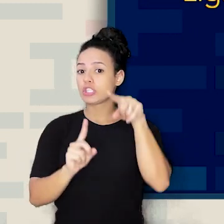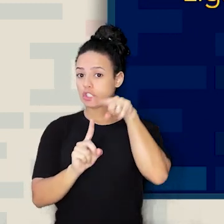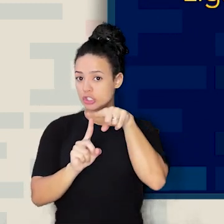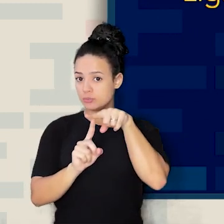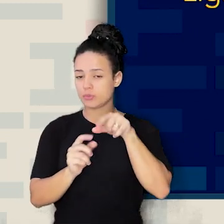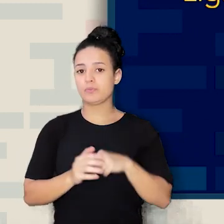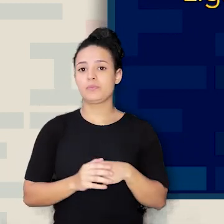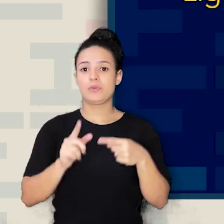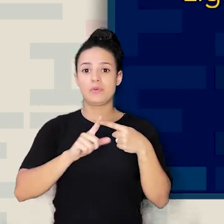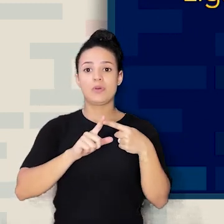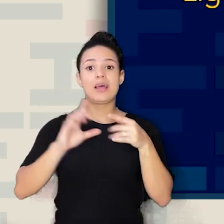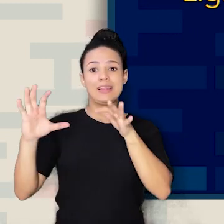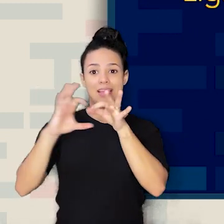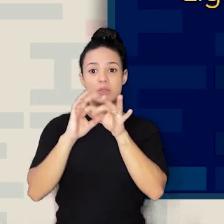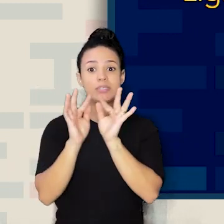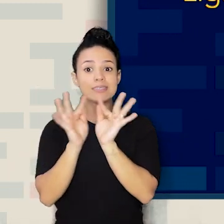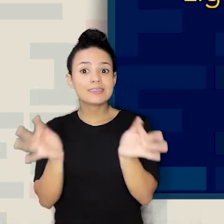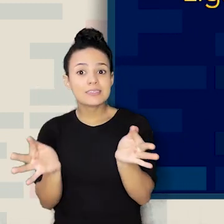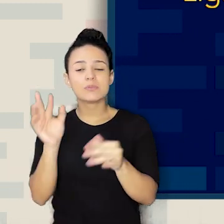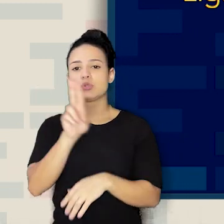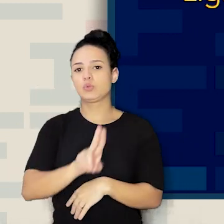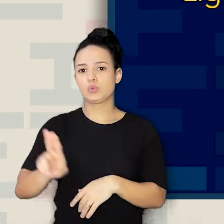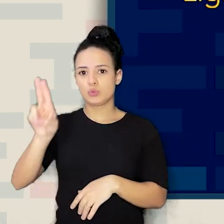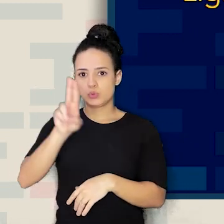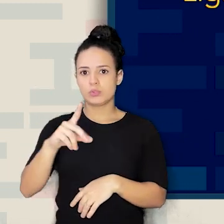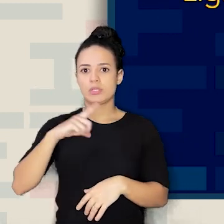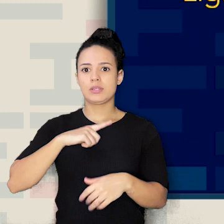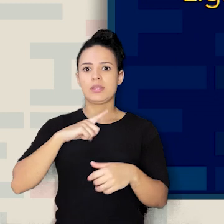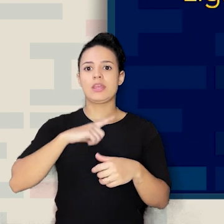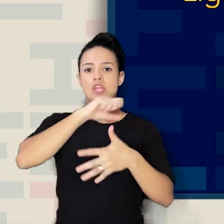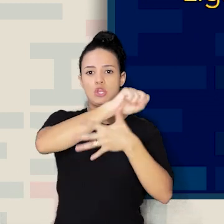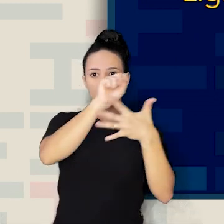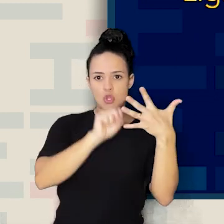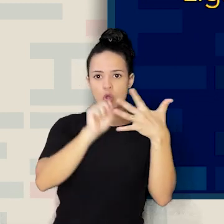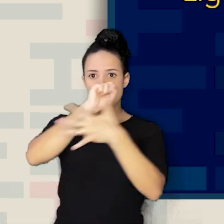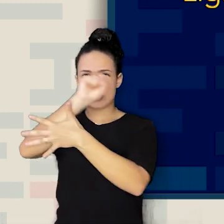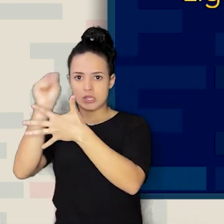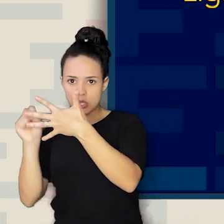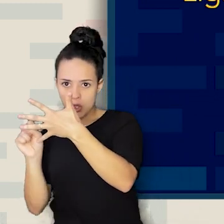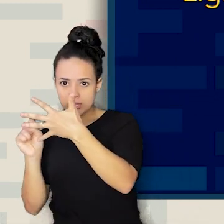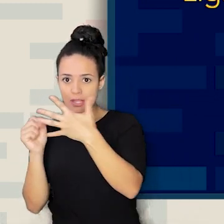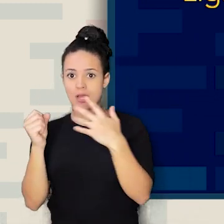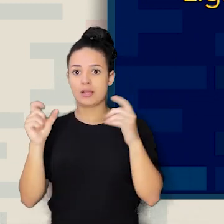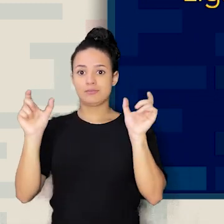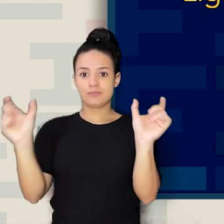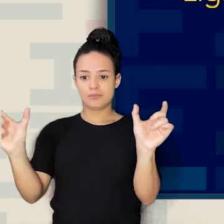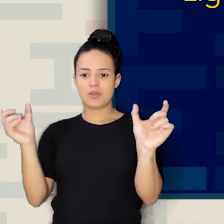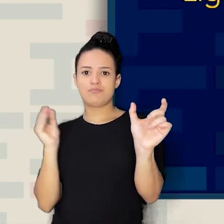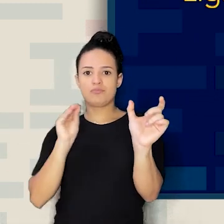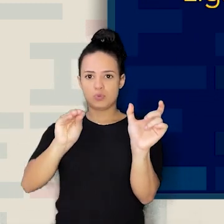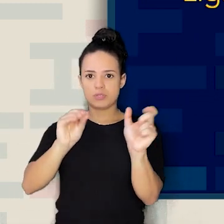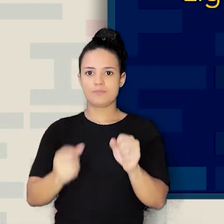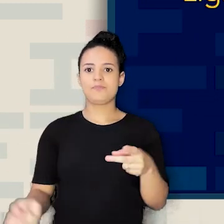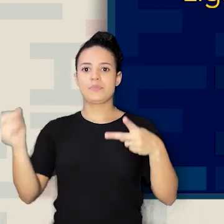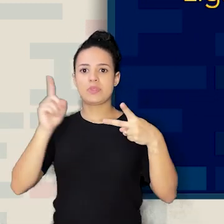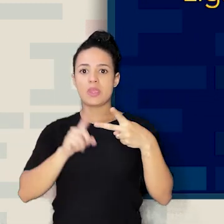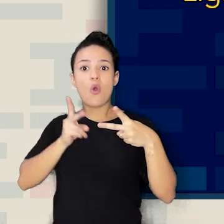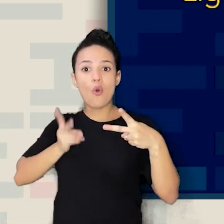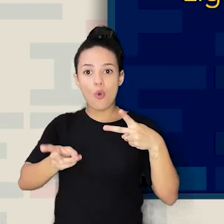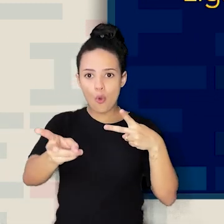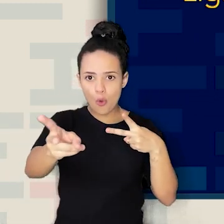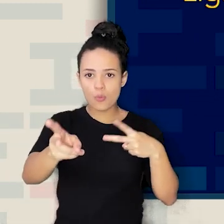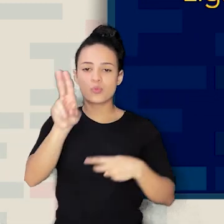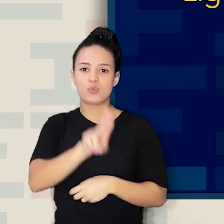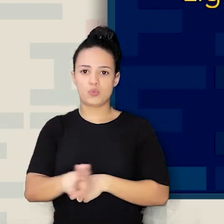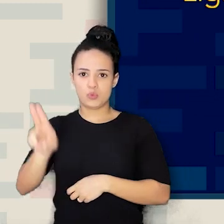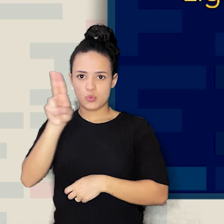aqui apresentarei inicialmente apenas 2 tipos. Ligadura simples, que é utilizada entre 2 notas, tá? E a ligadura